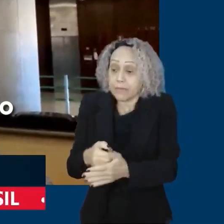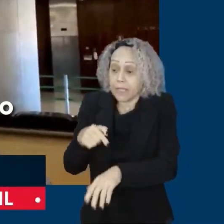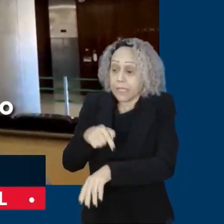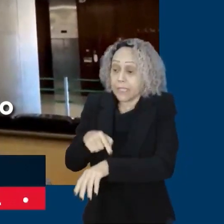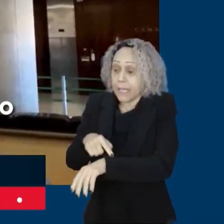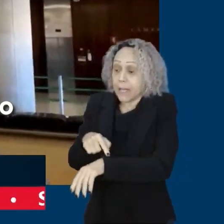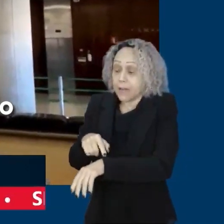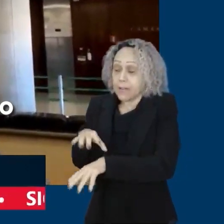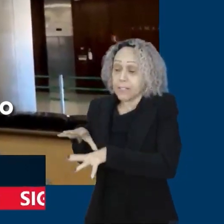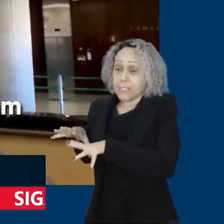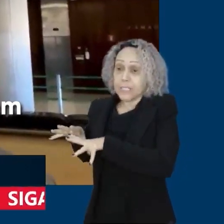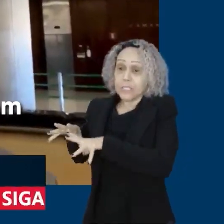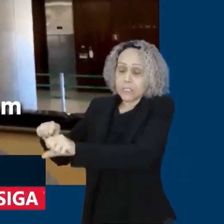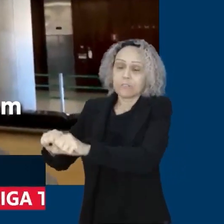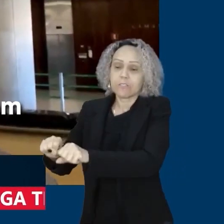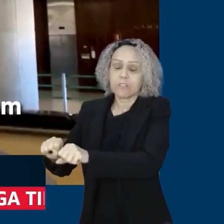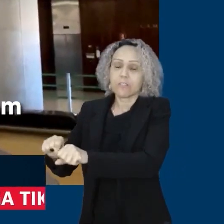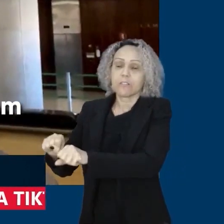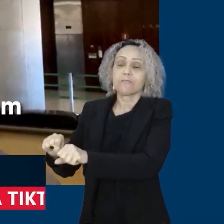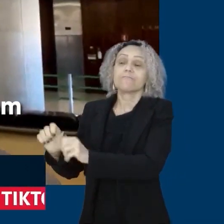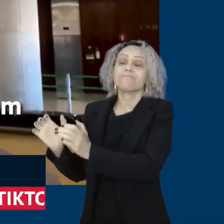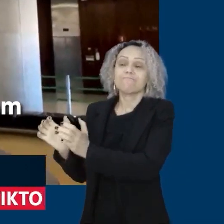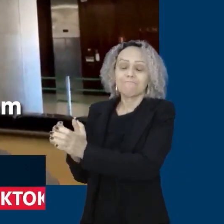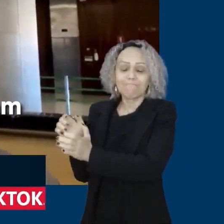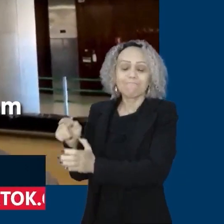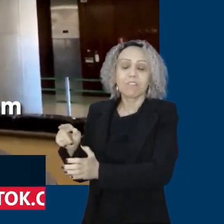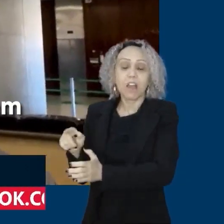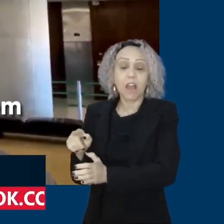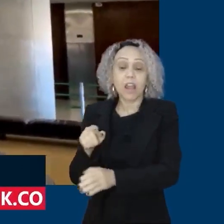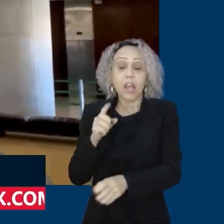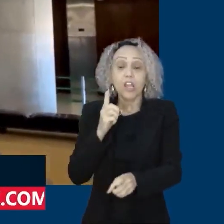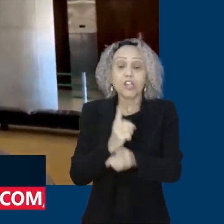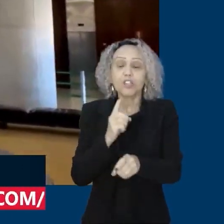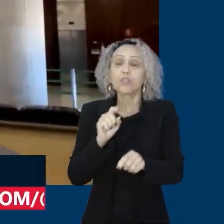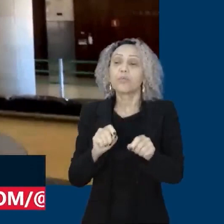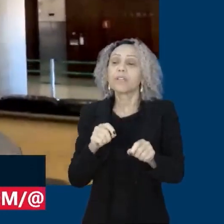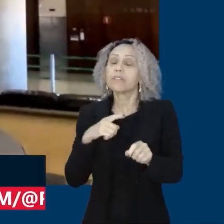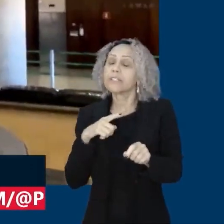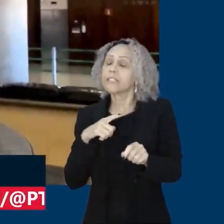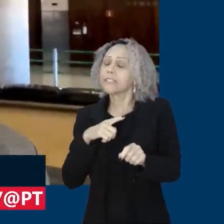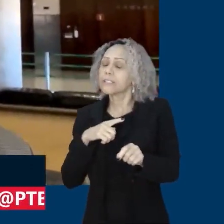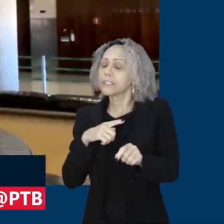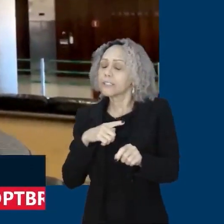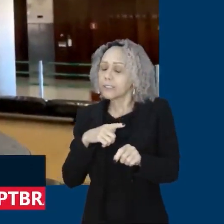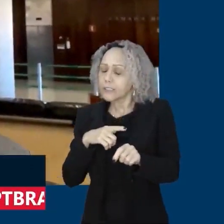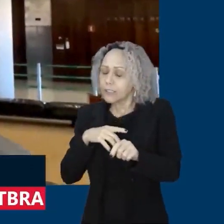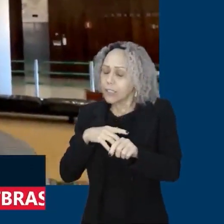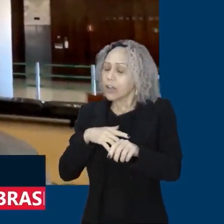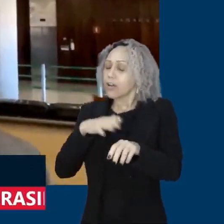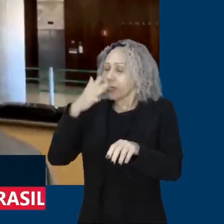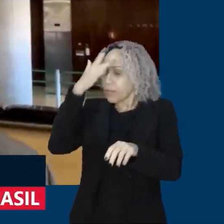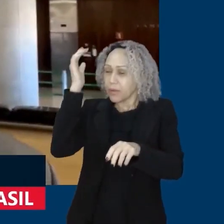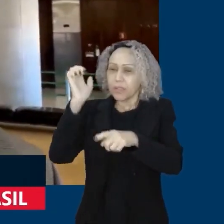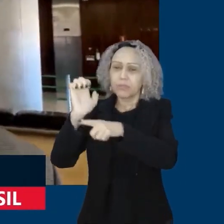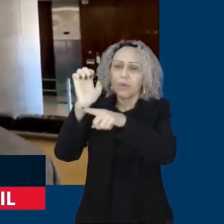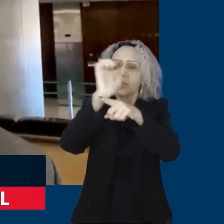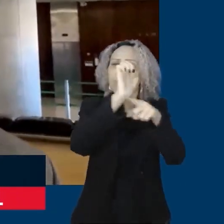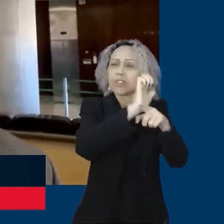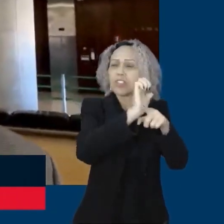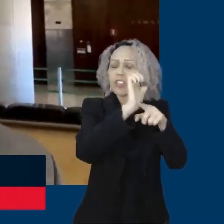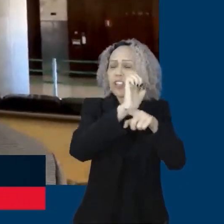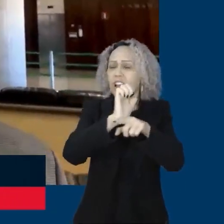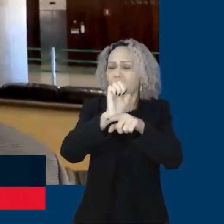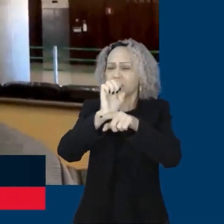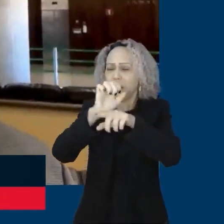uma organização que deveria chegar em Brasília em volume maior e mais radicalizado, com pessoas